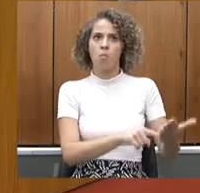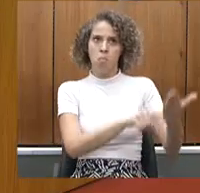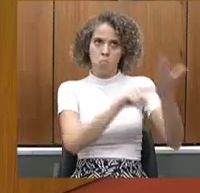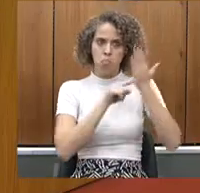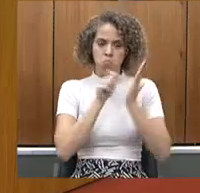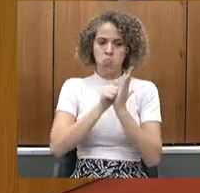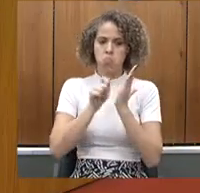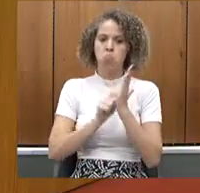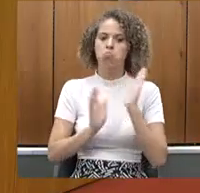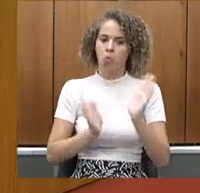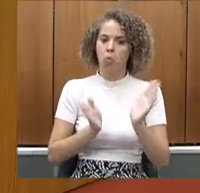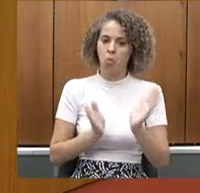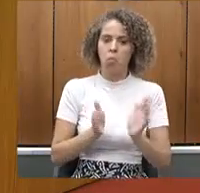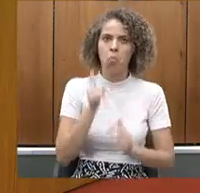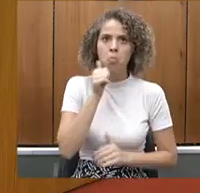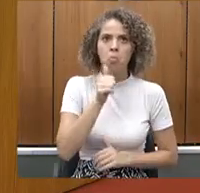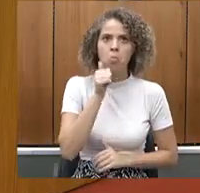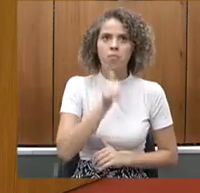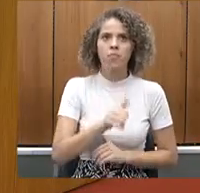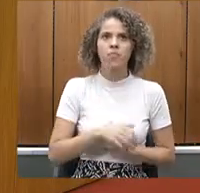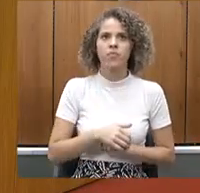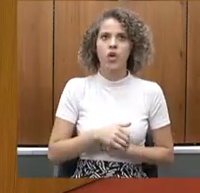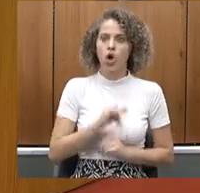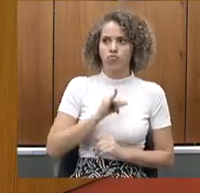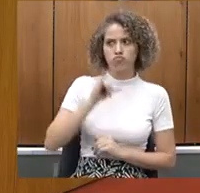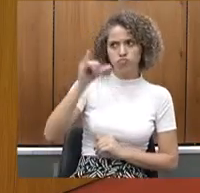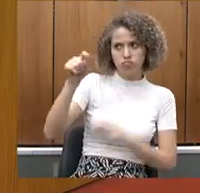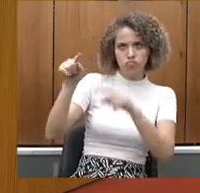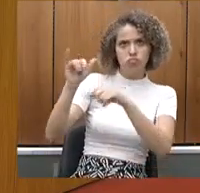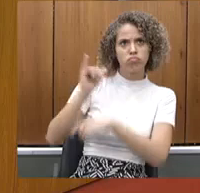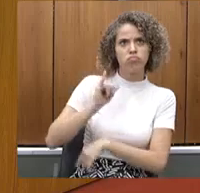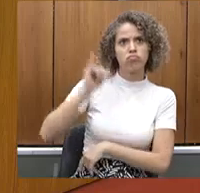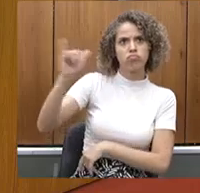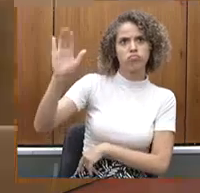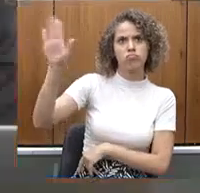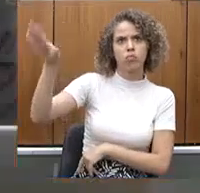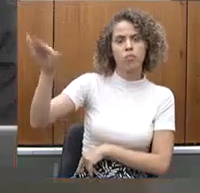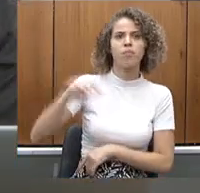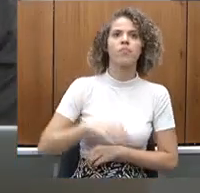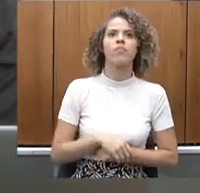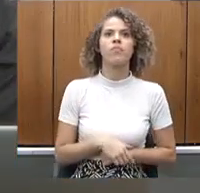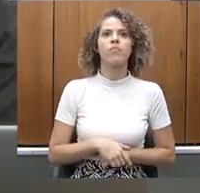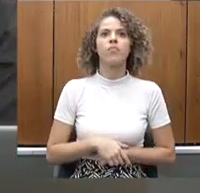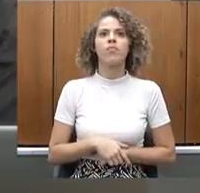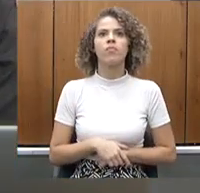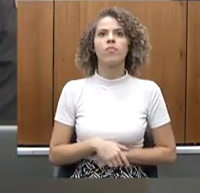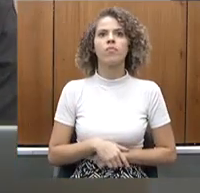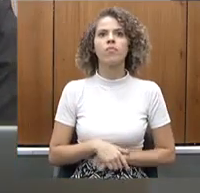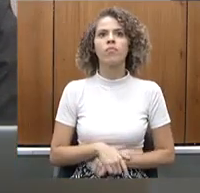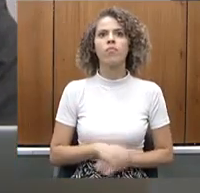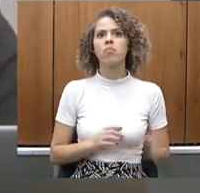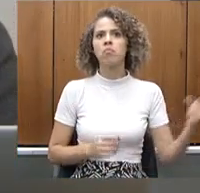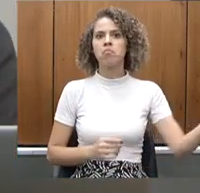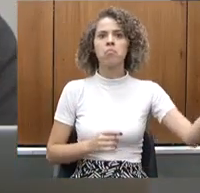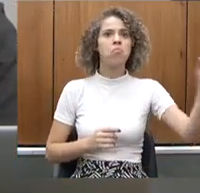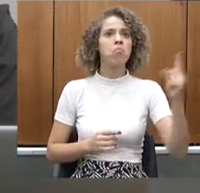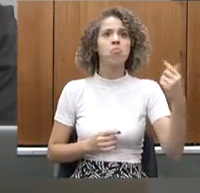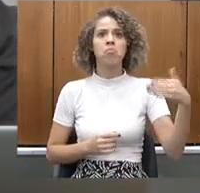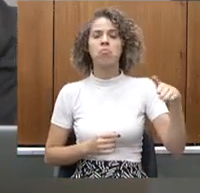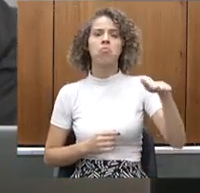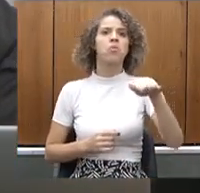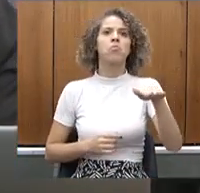escrito é ligou para o gabinete falando olha me escalar aqui sozinho e eu tô desembarcou aqui da viatura